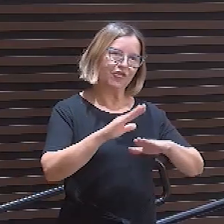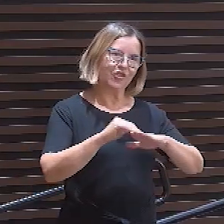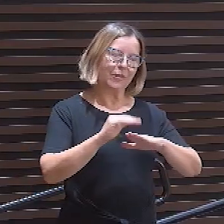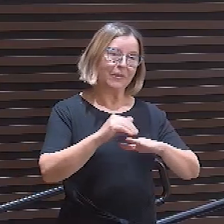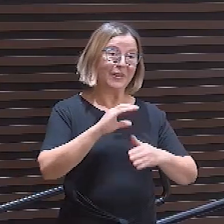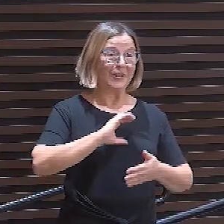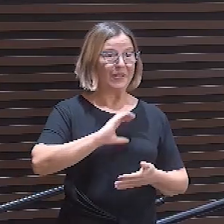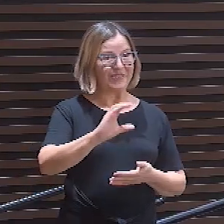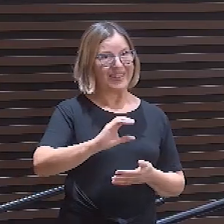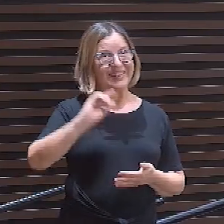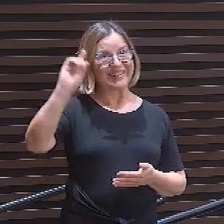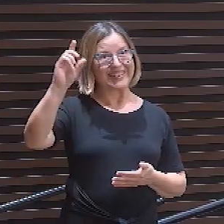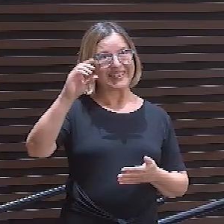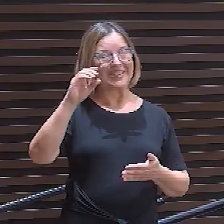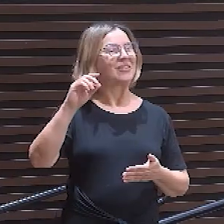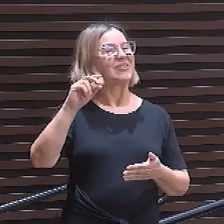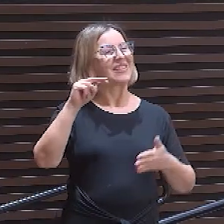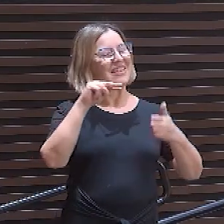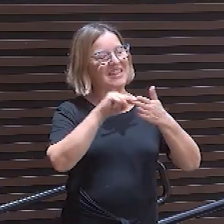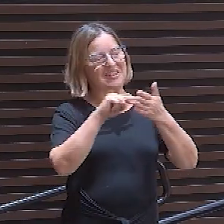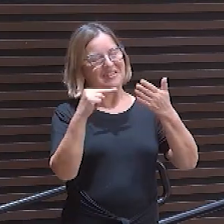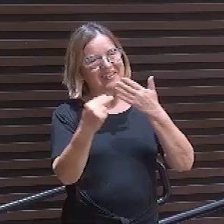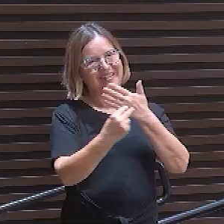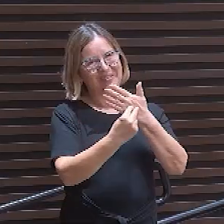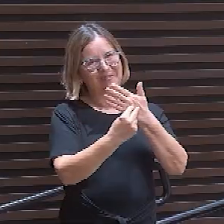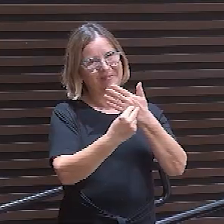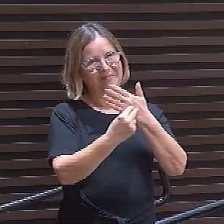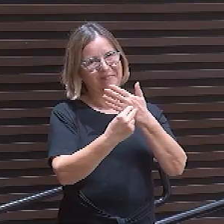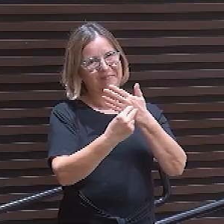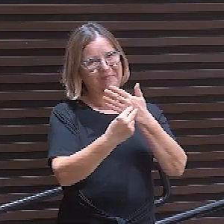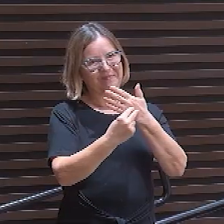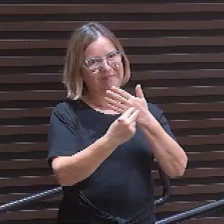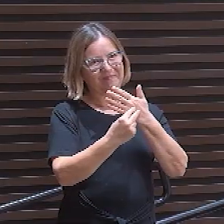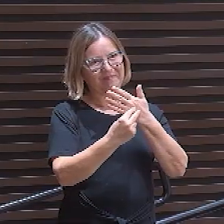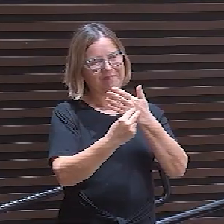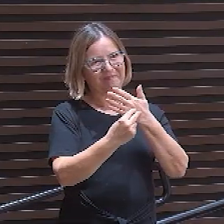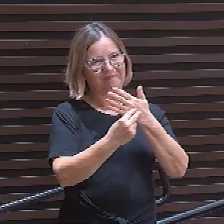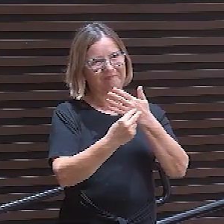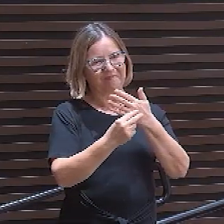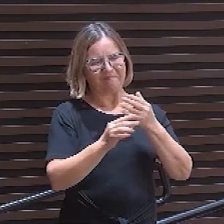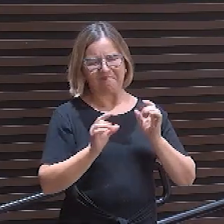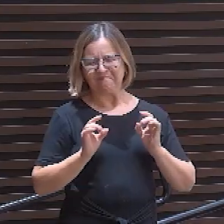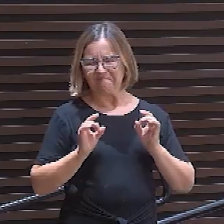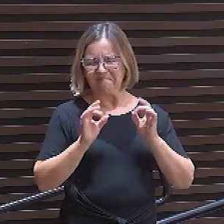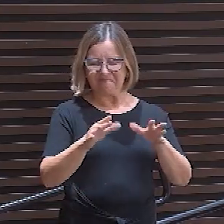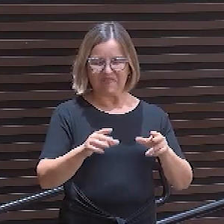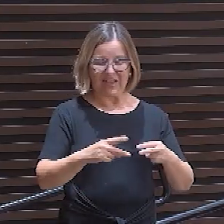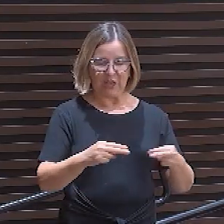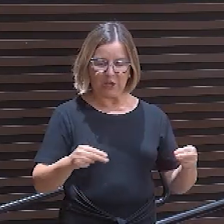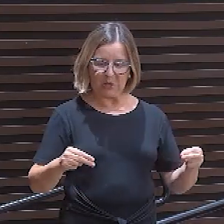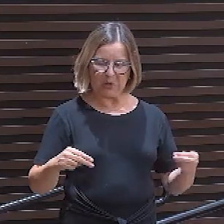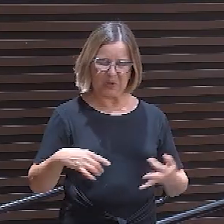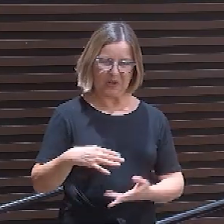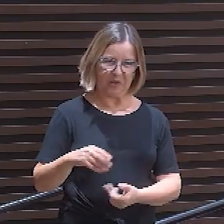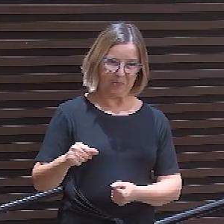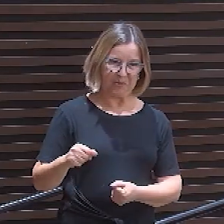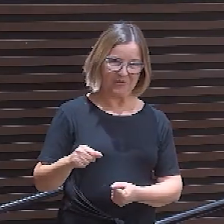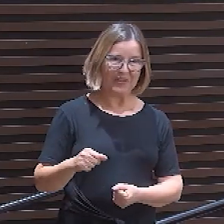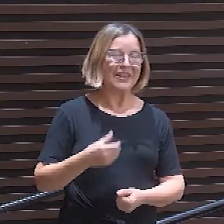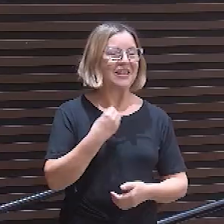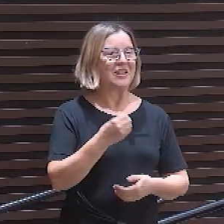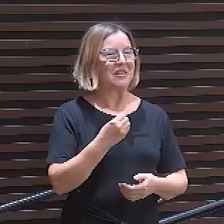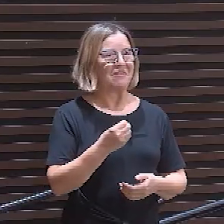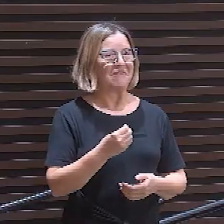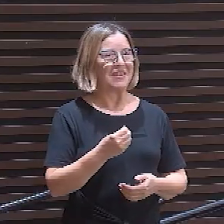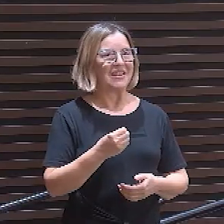no Deus do invisível, no Deus invisível, a renunciar às coisas do mundo, a viver sob proteção do sangue redentor